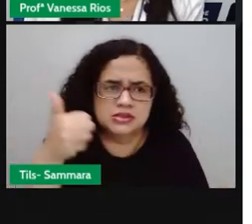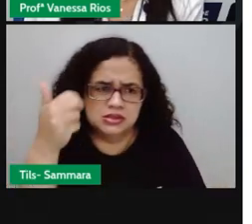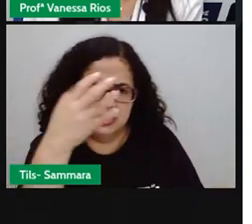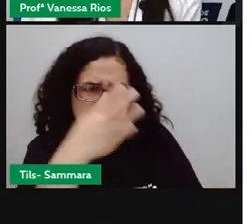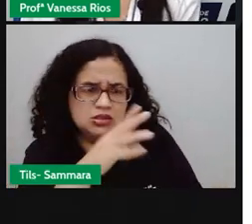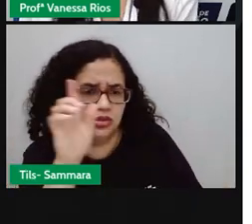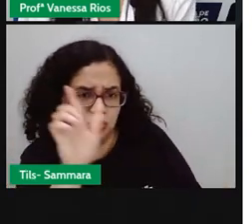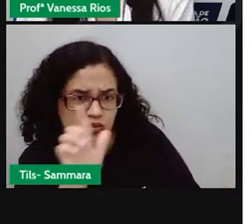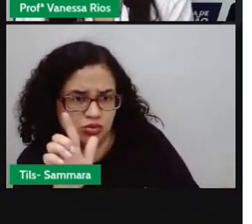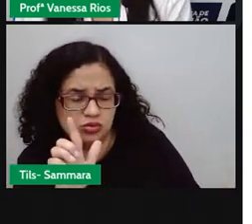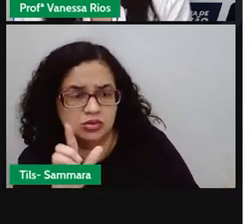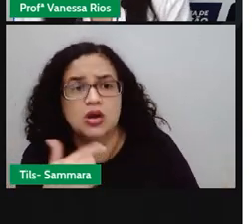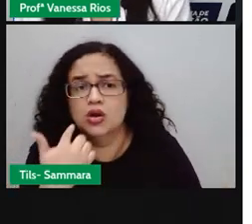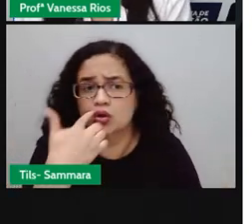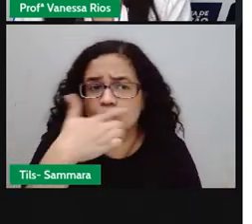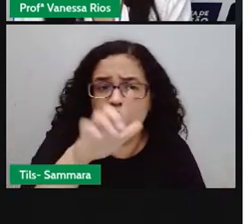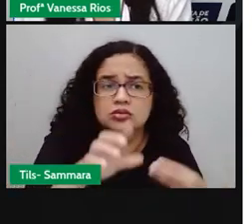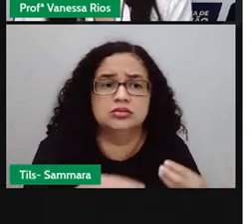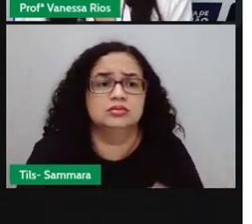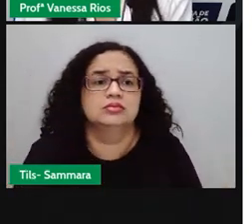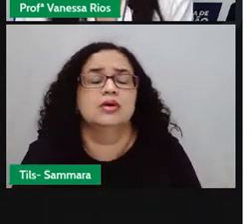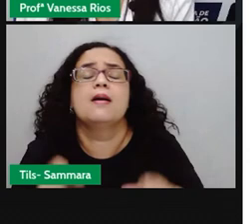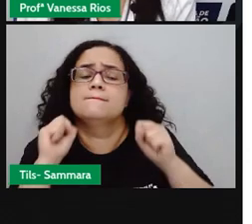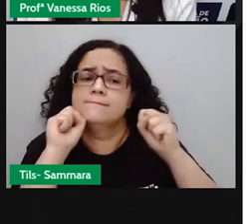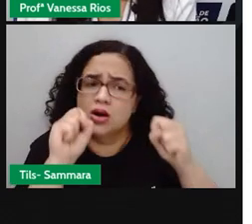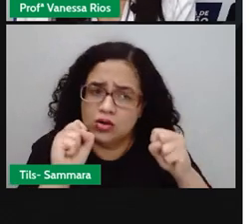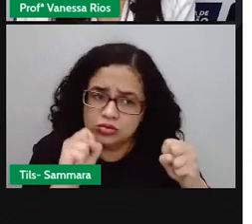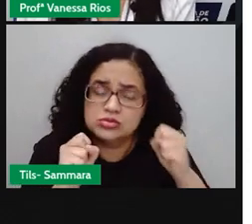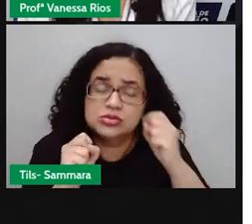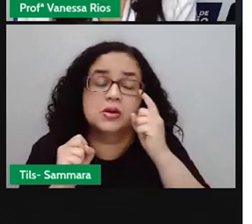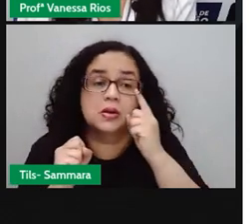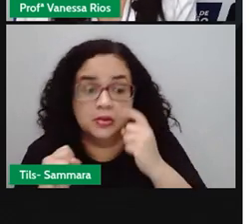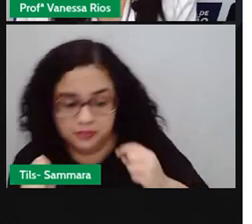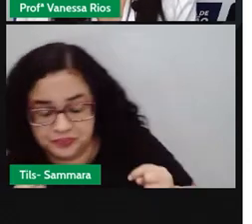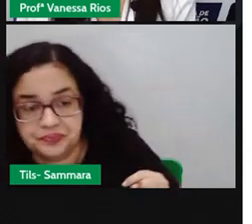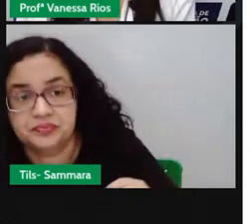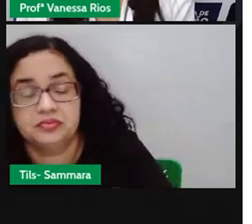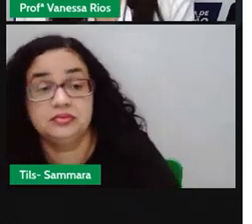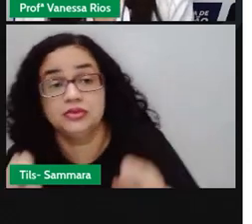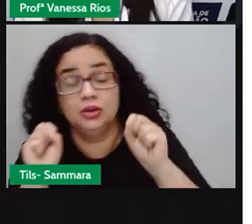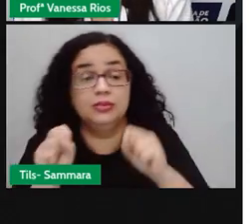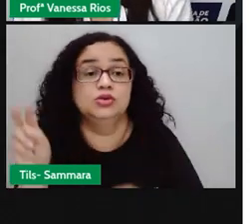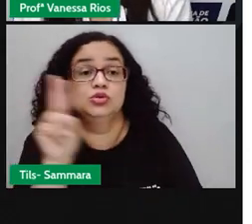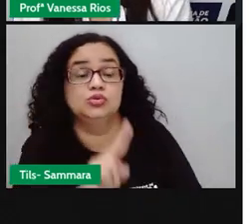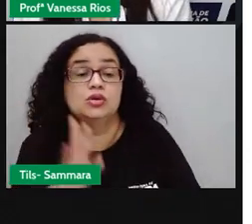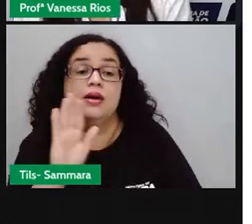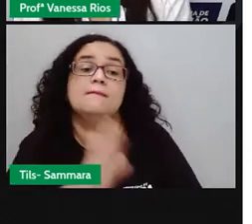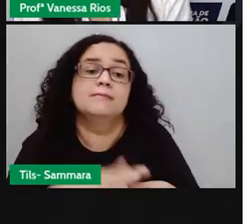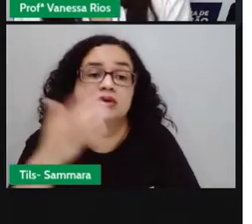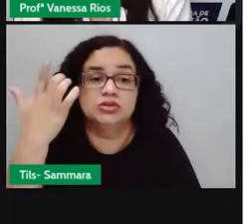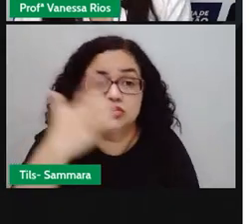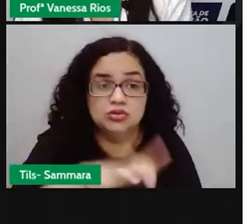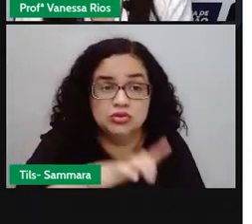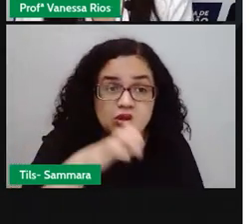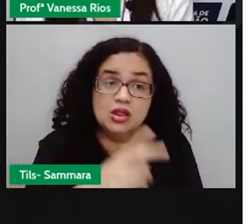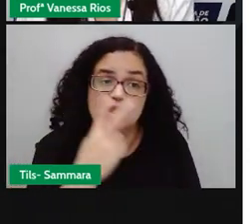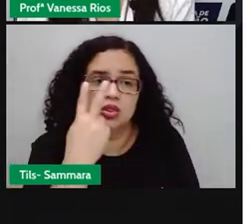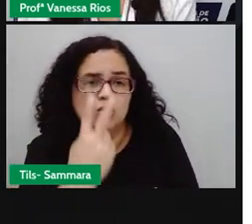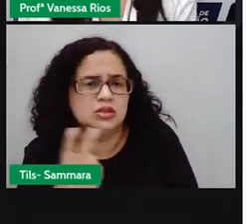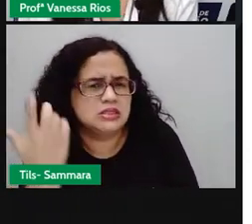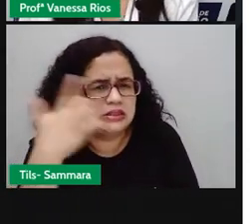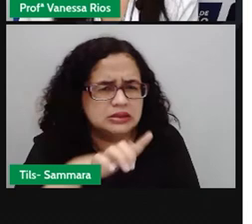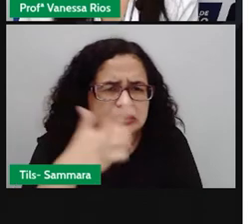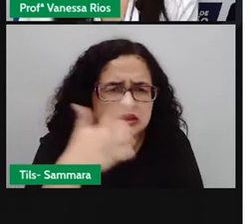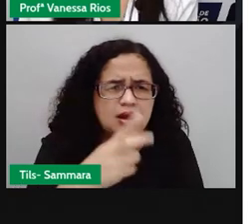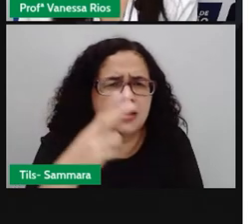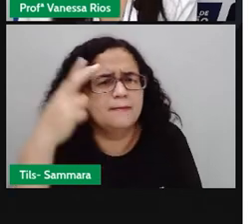14 litros de uma outra forma? Pode, pode sim. Eu posso usar mais vezes a jarra de 2 litros,